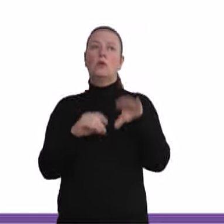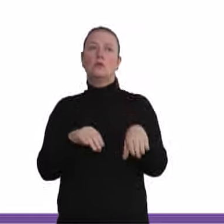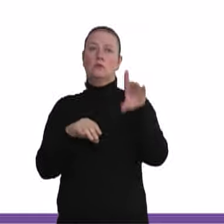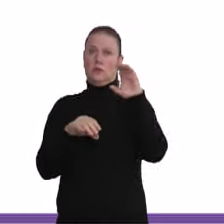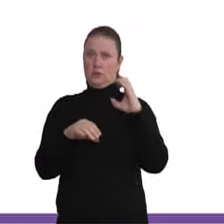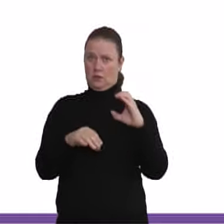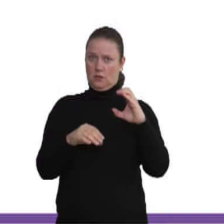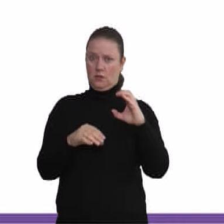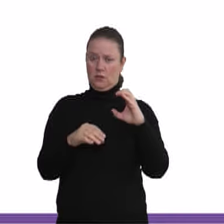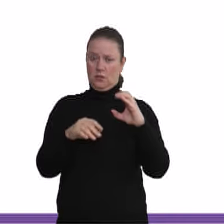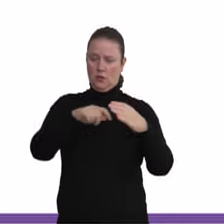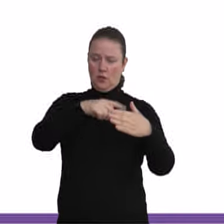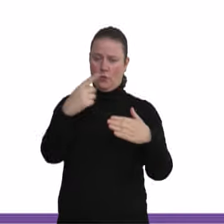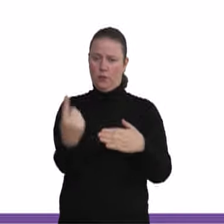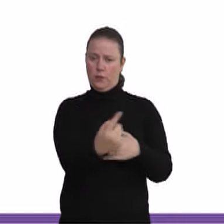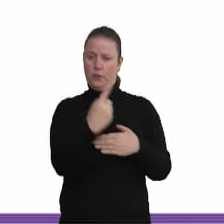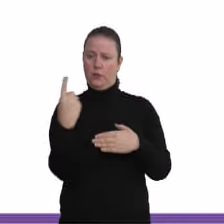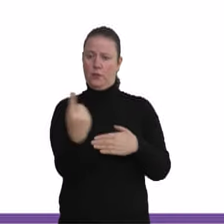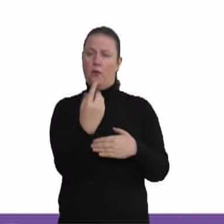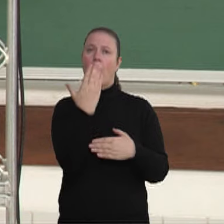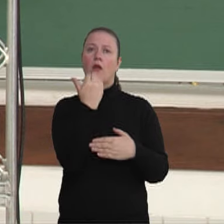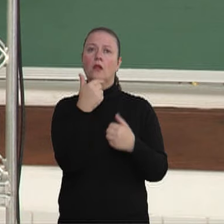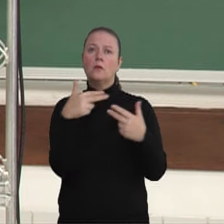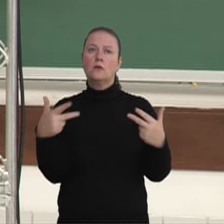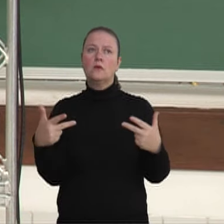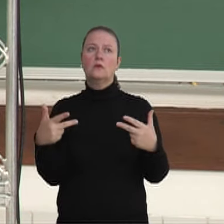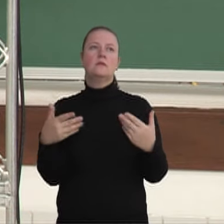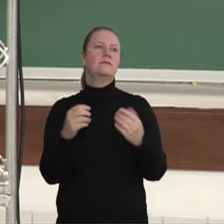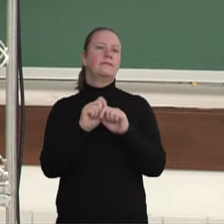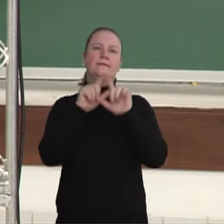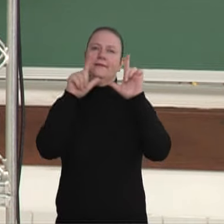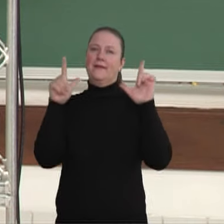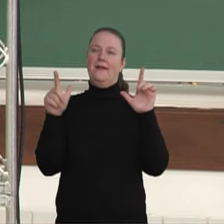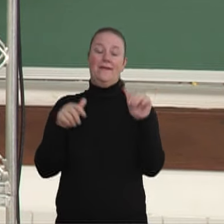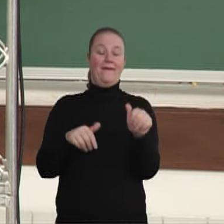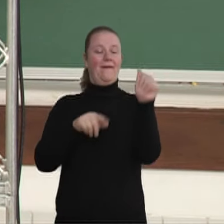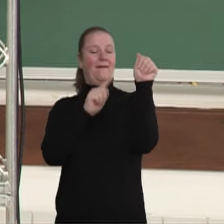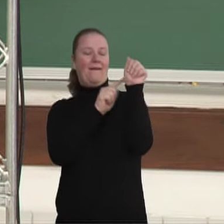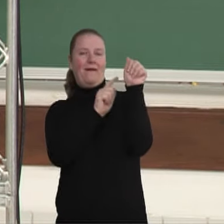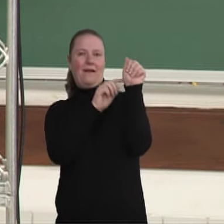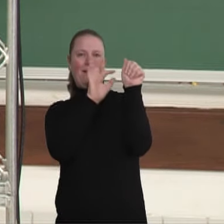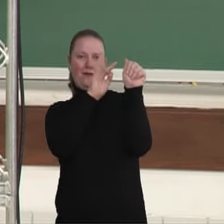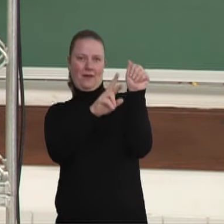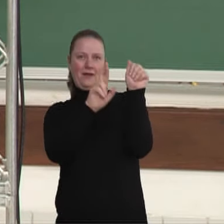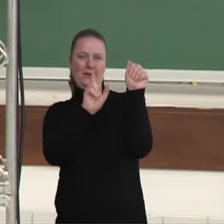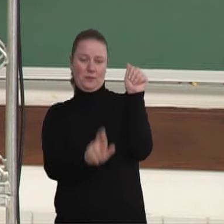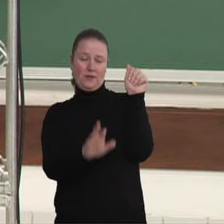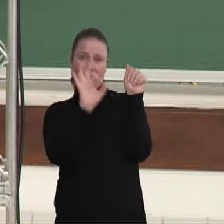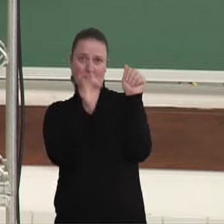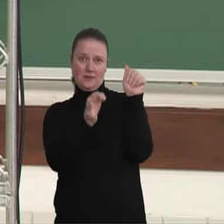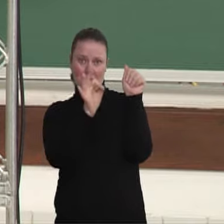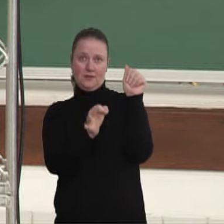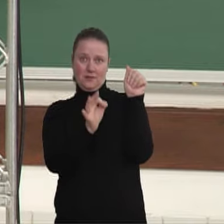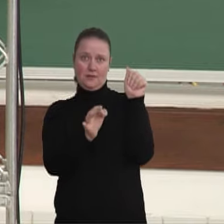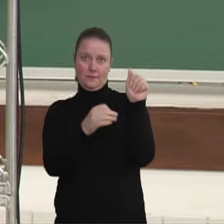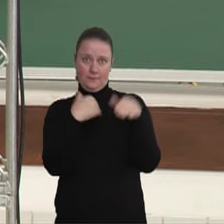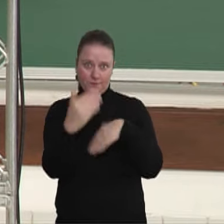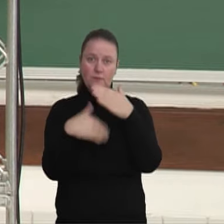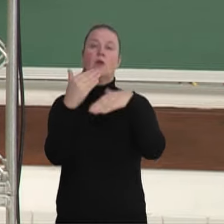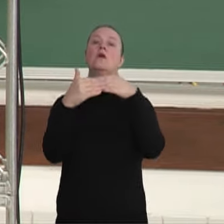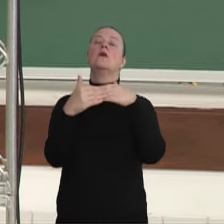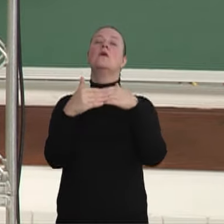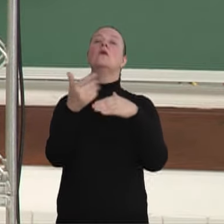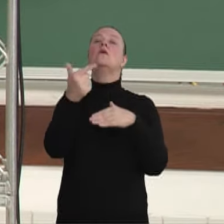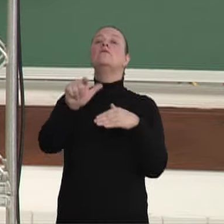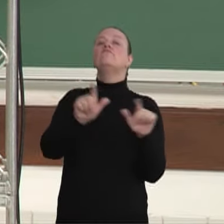Pessoal, temos como referência então a brisa marítima, que foi o exemplo que acabamos abordando anteriormente, ok? Avançando para